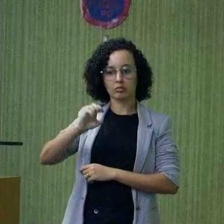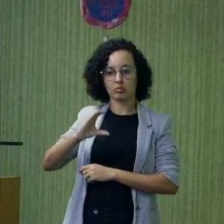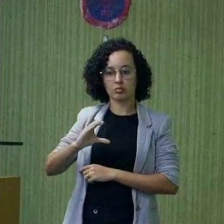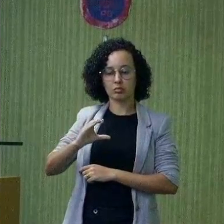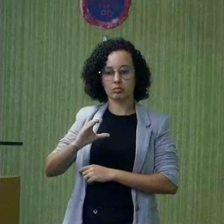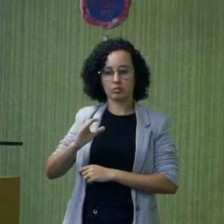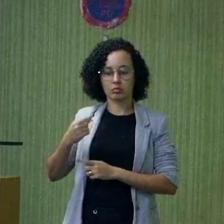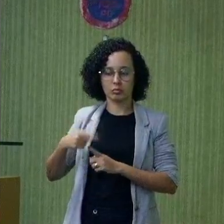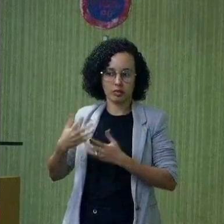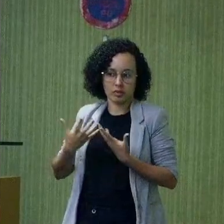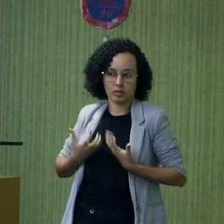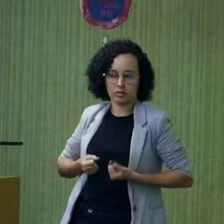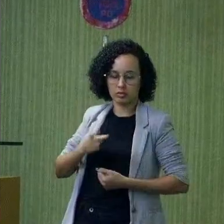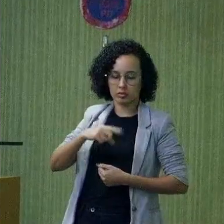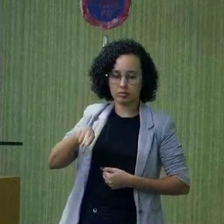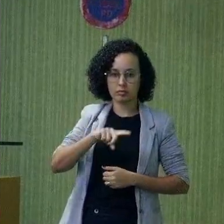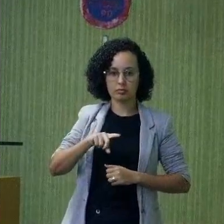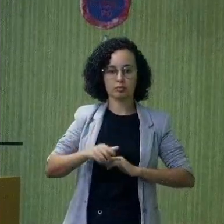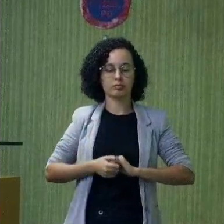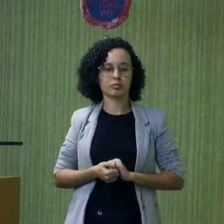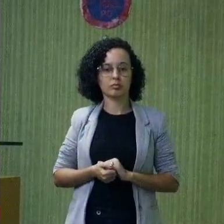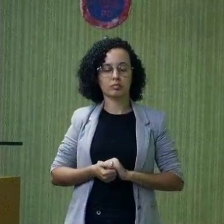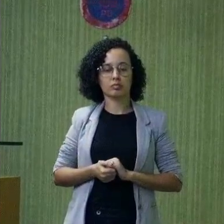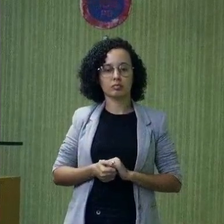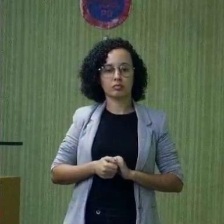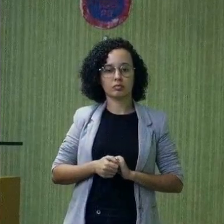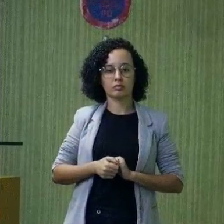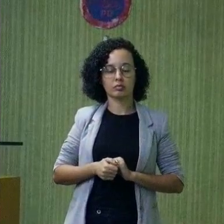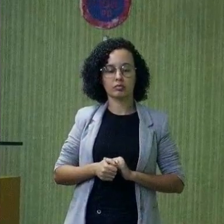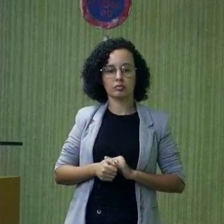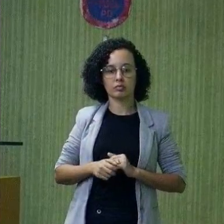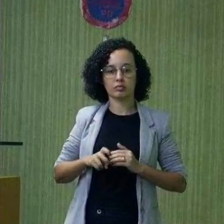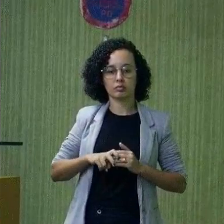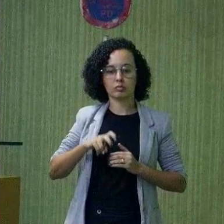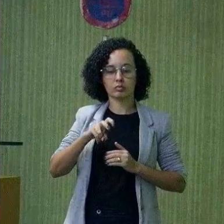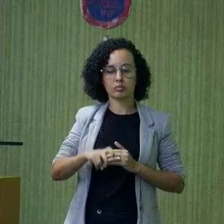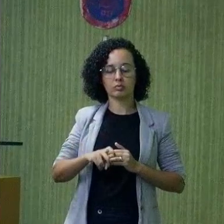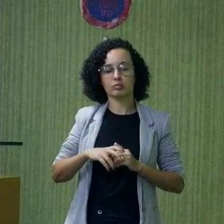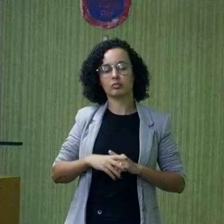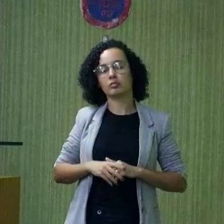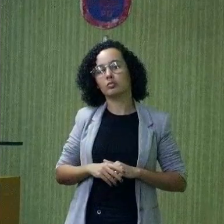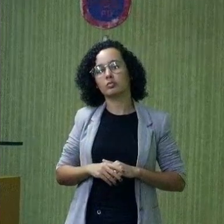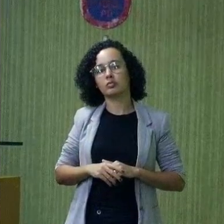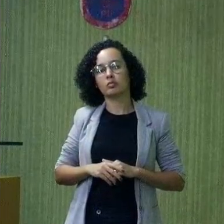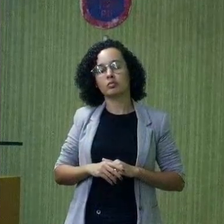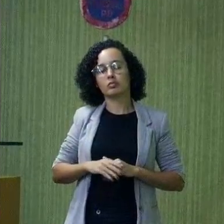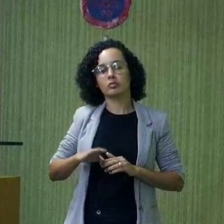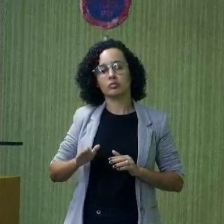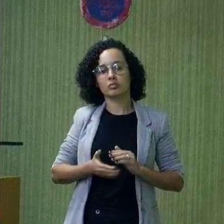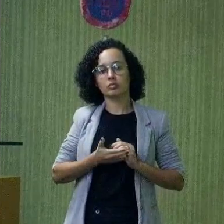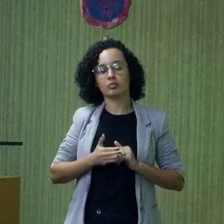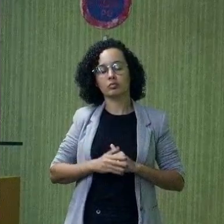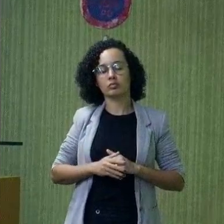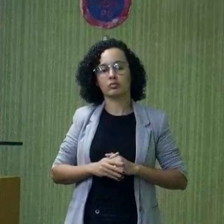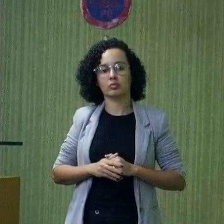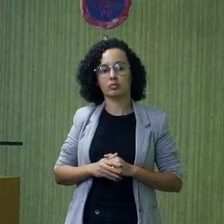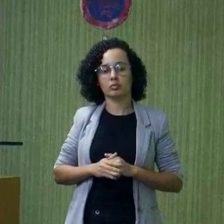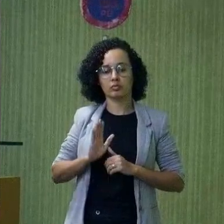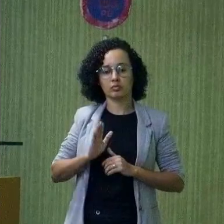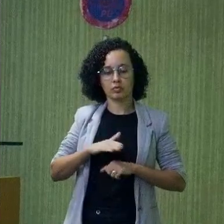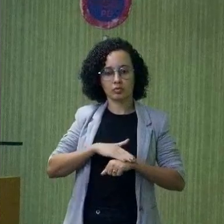para canos Tá certo vou pular isso aqui esse também eu que era da Eja mas eu vou falar vou pular porque já foi